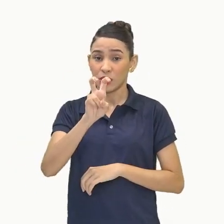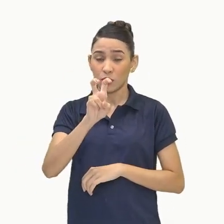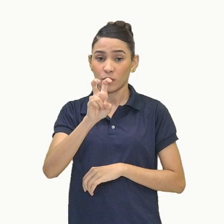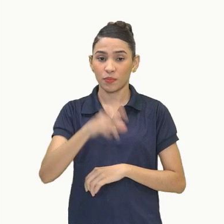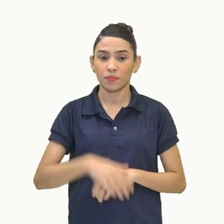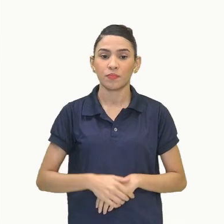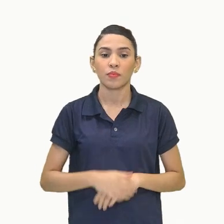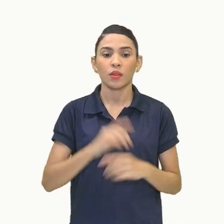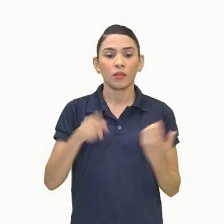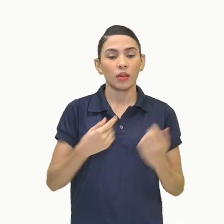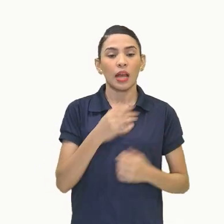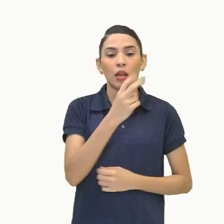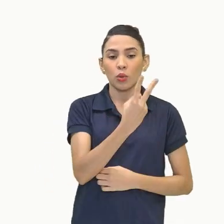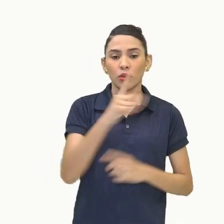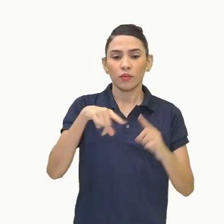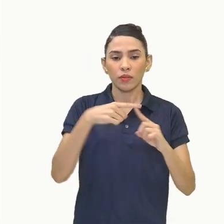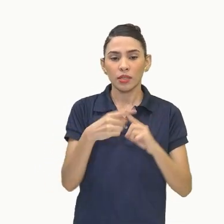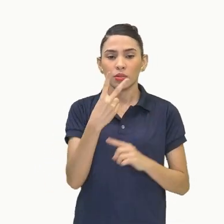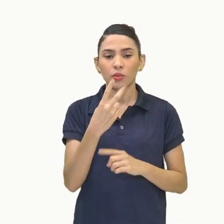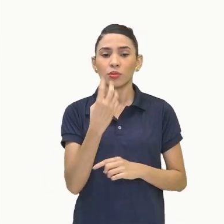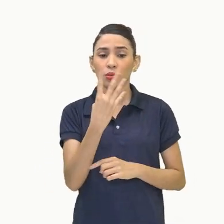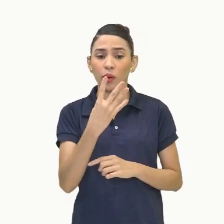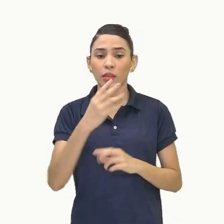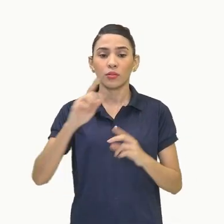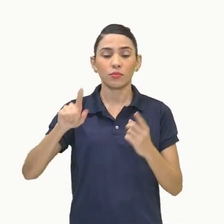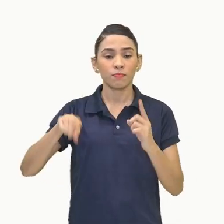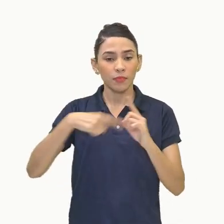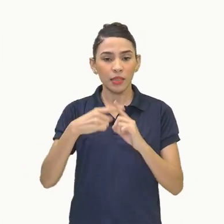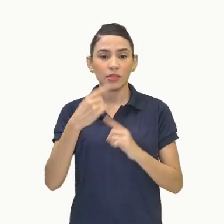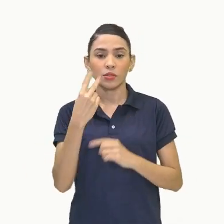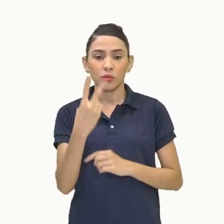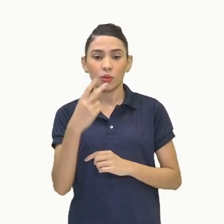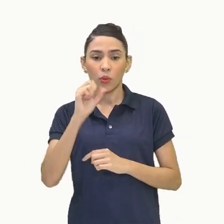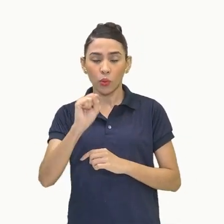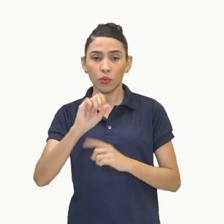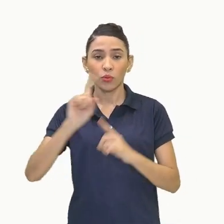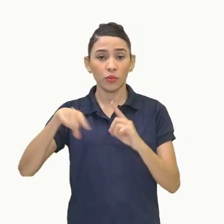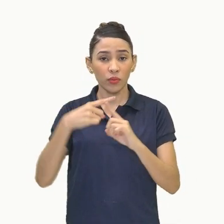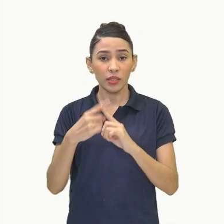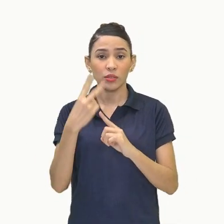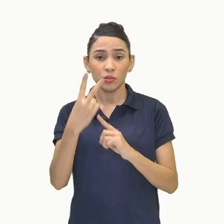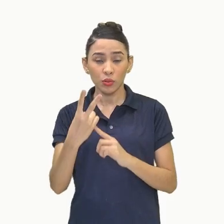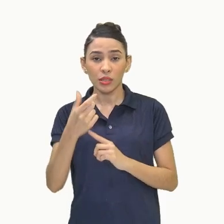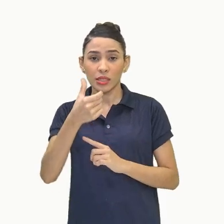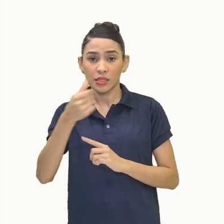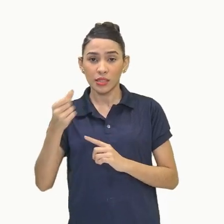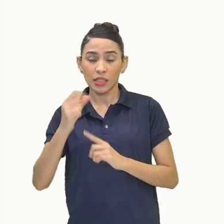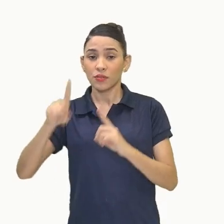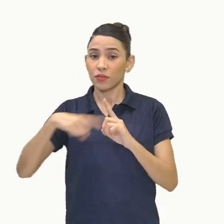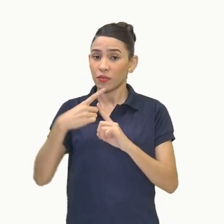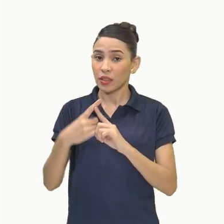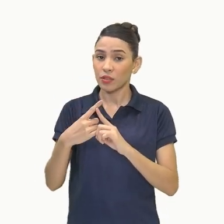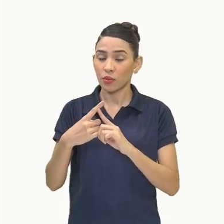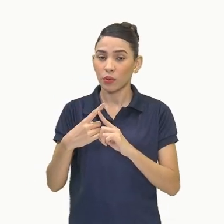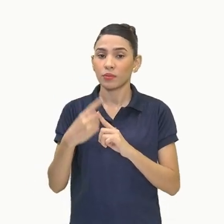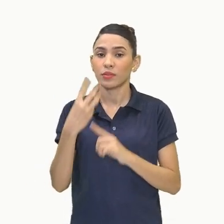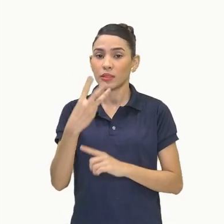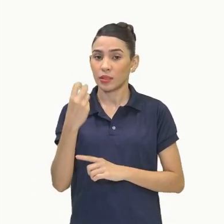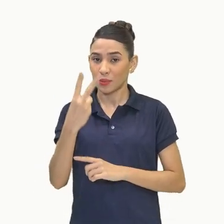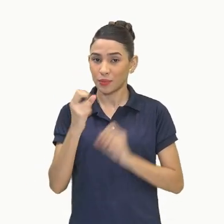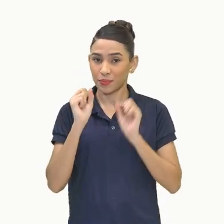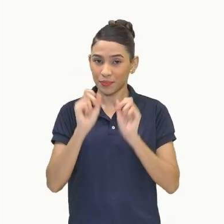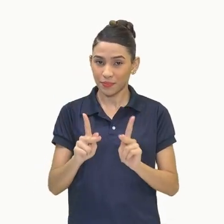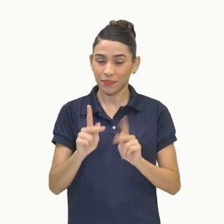vezes 2, 4, vezes 2, 8, vezes 2, 16, vezes 2, 32.